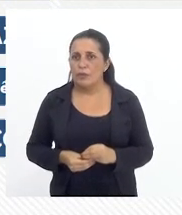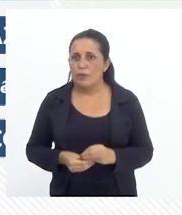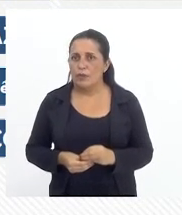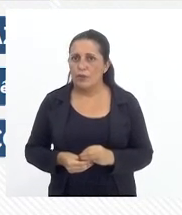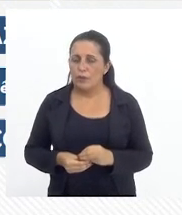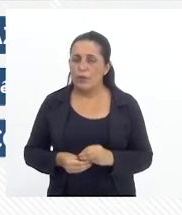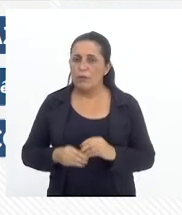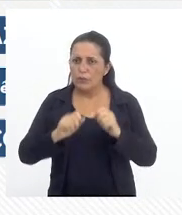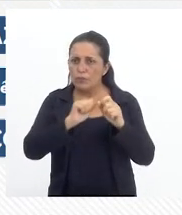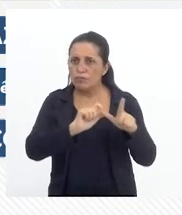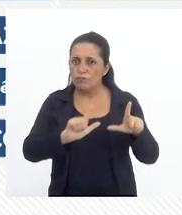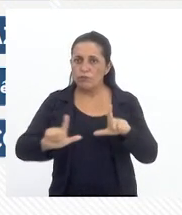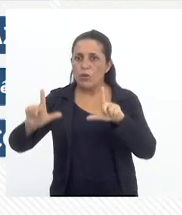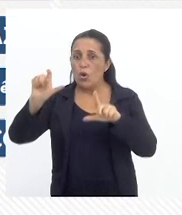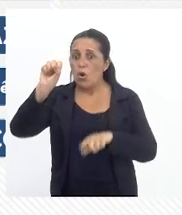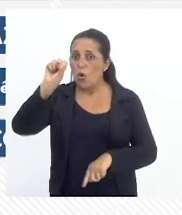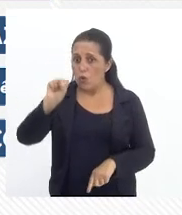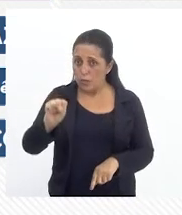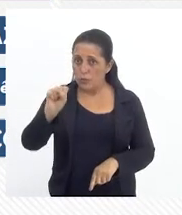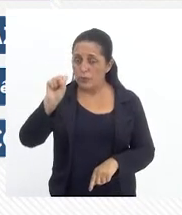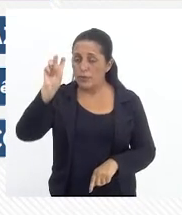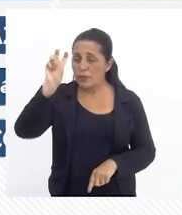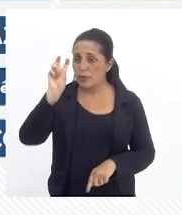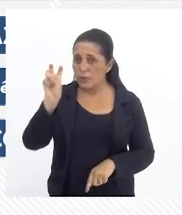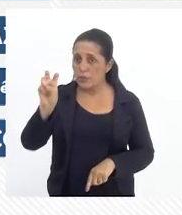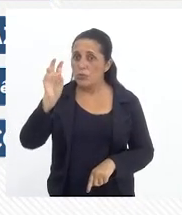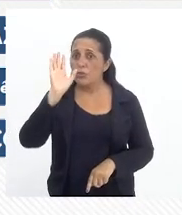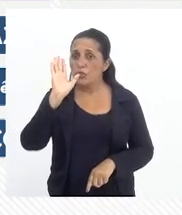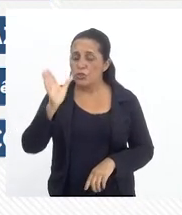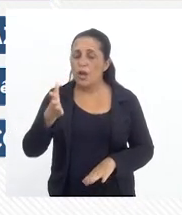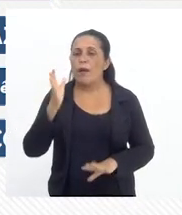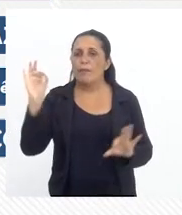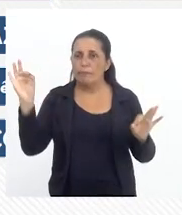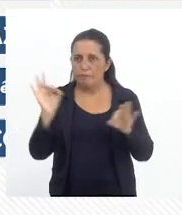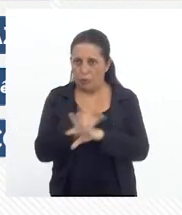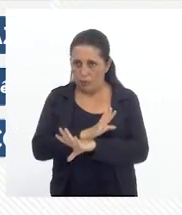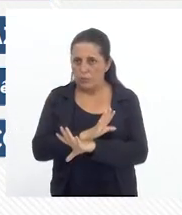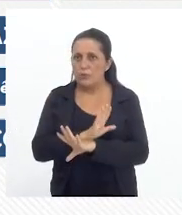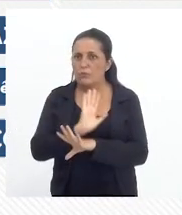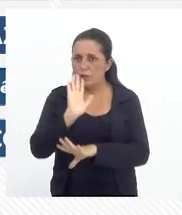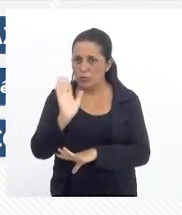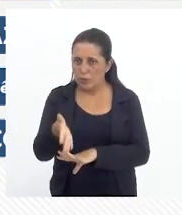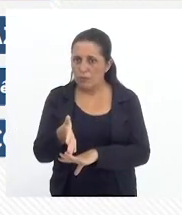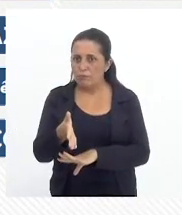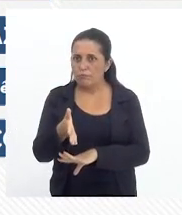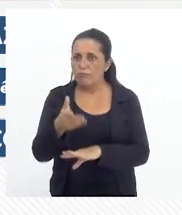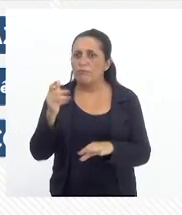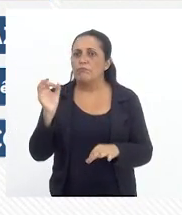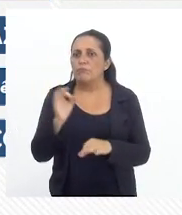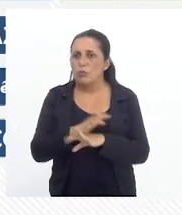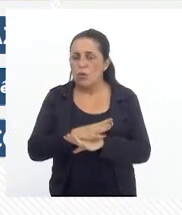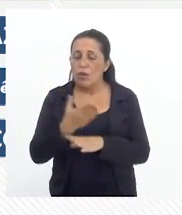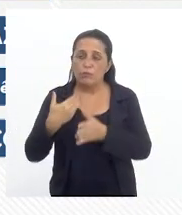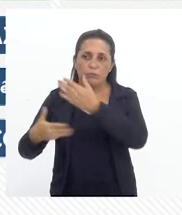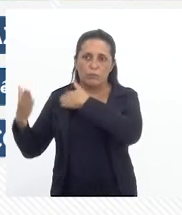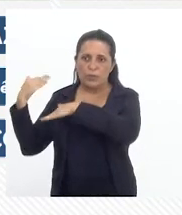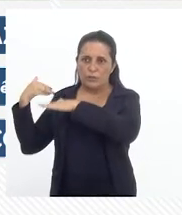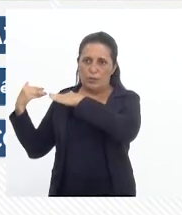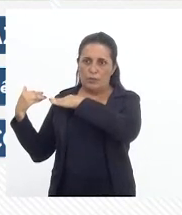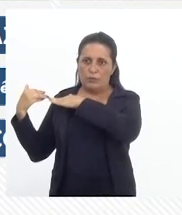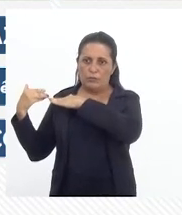parte dessas 8:00 cinco nós já cumprimos e cumprimos no regime anterior